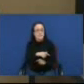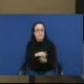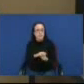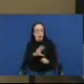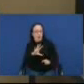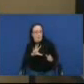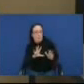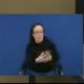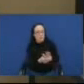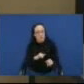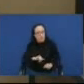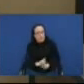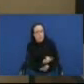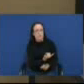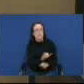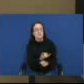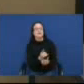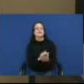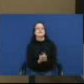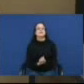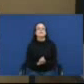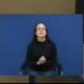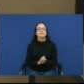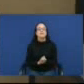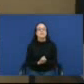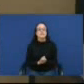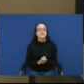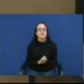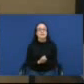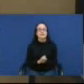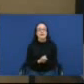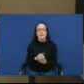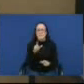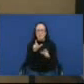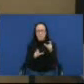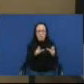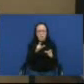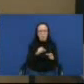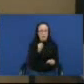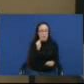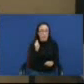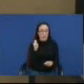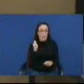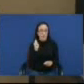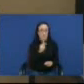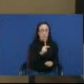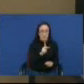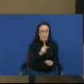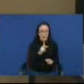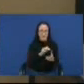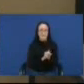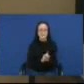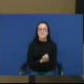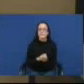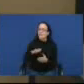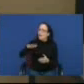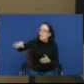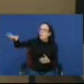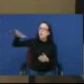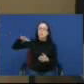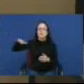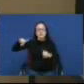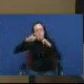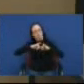só aposentado, como também quem estão na ativa. Atualmente, a tão falada revisão do Fundo de Garantia por Tempo